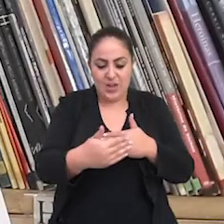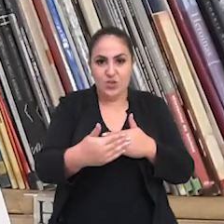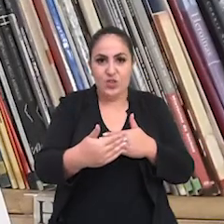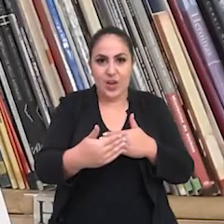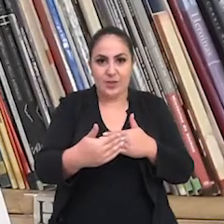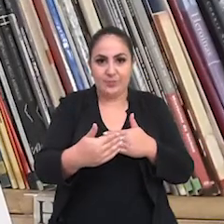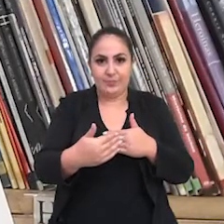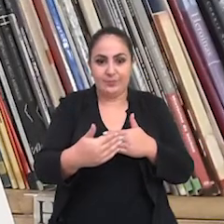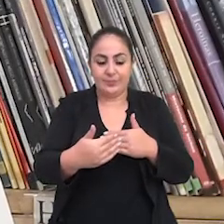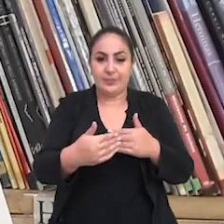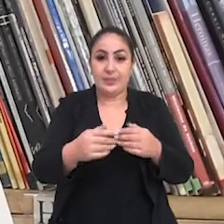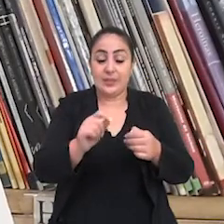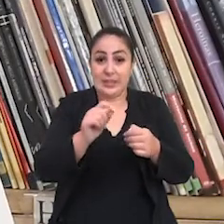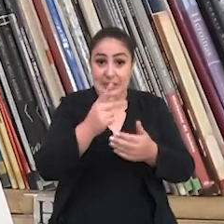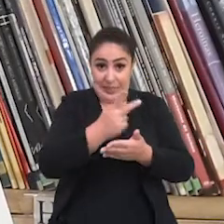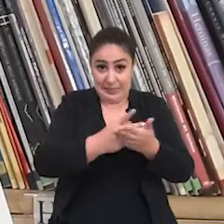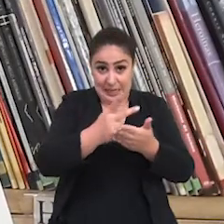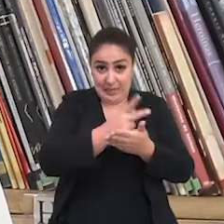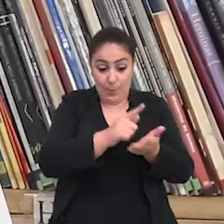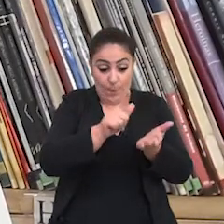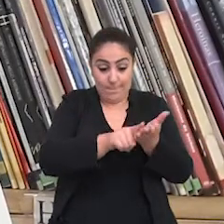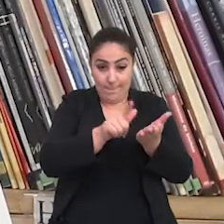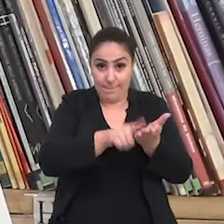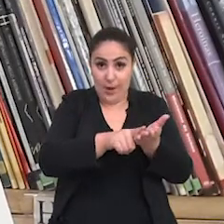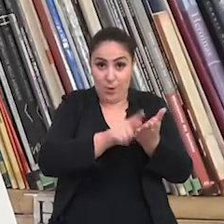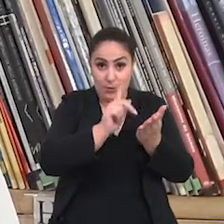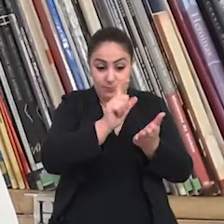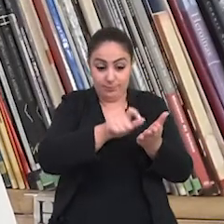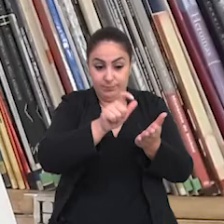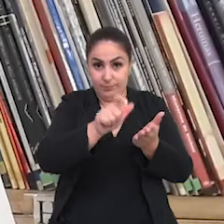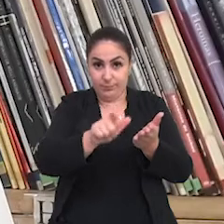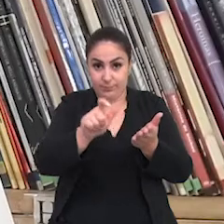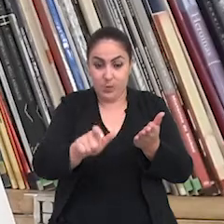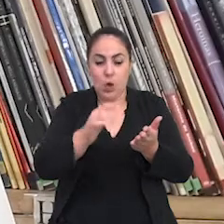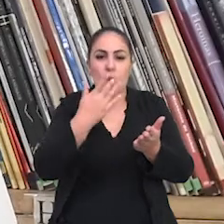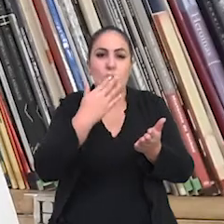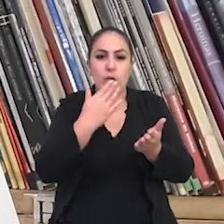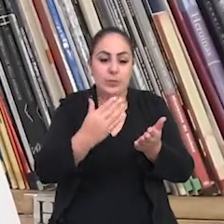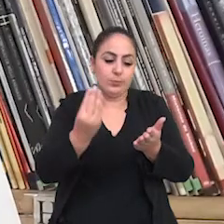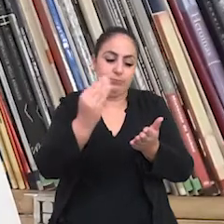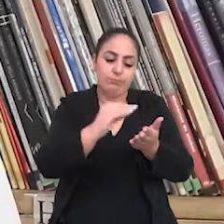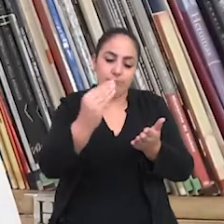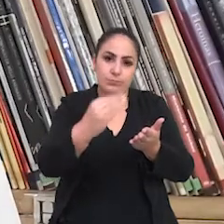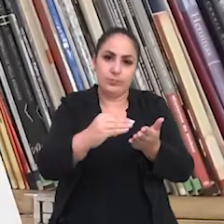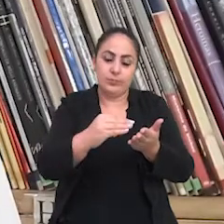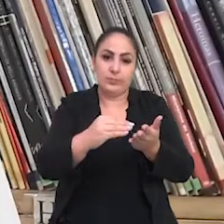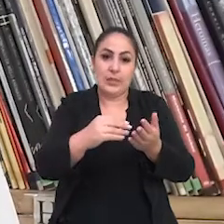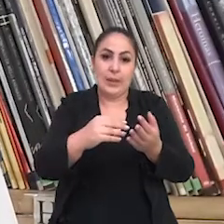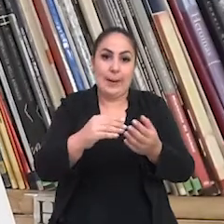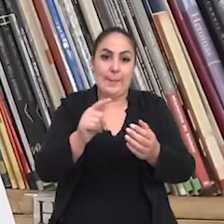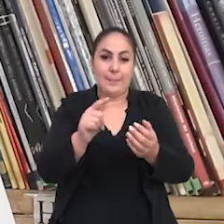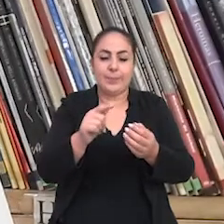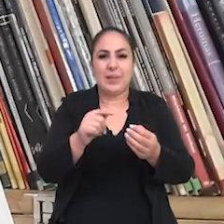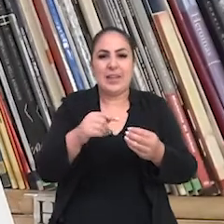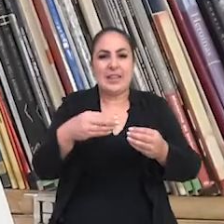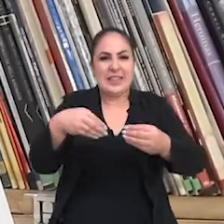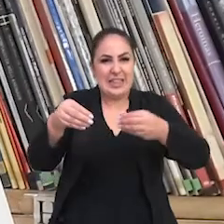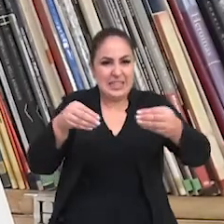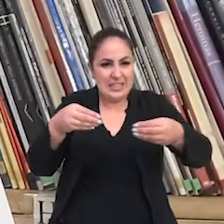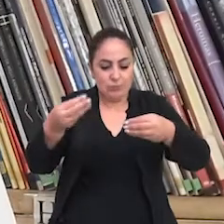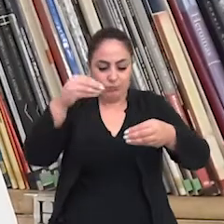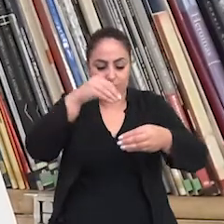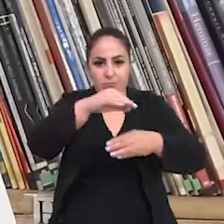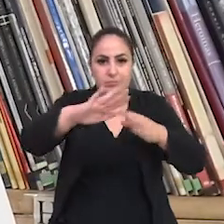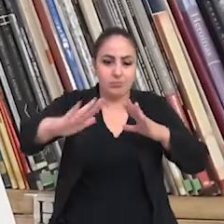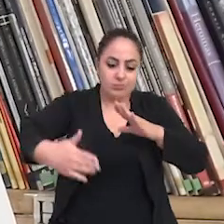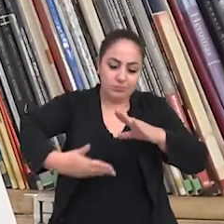de sapato, desenhamos os personagens no papel, colorimos, colocamos tecido sobre